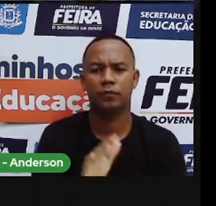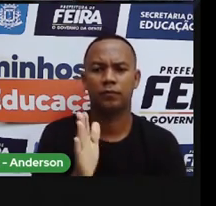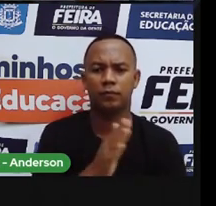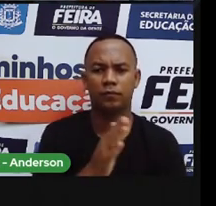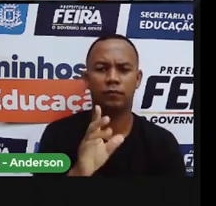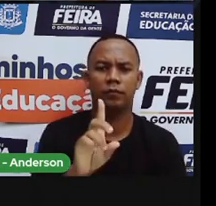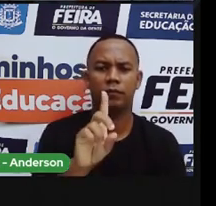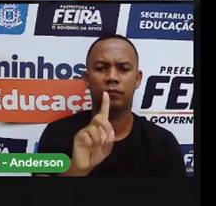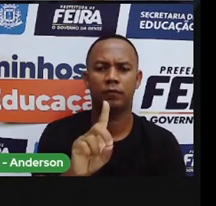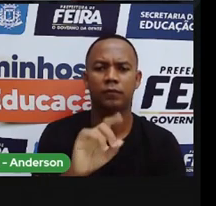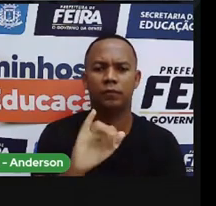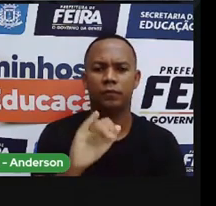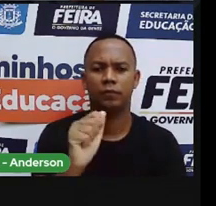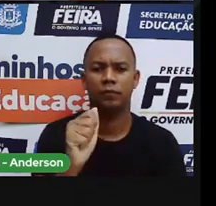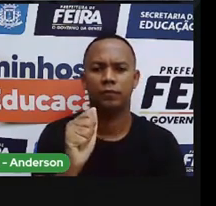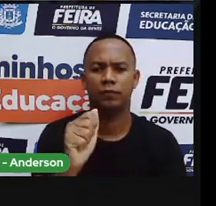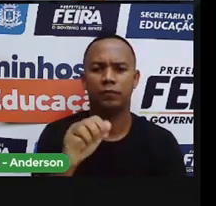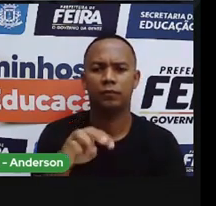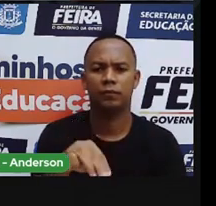aqui.